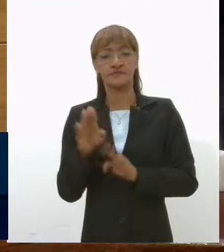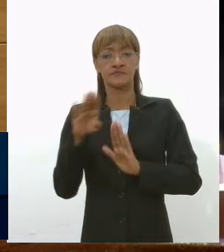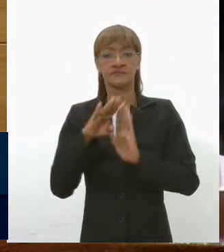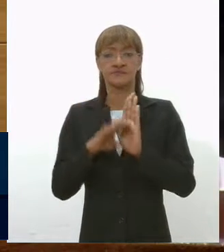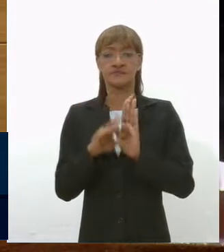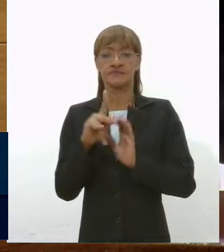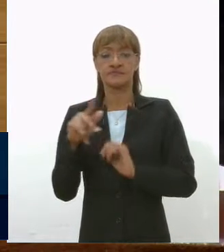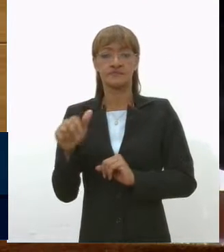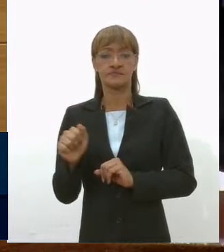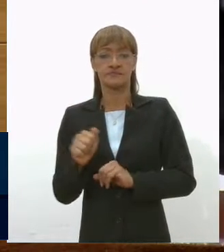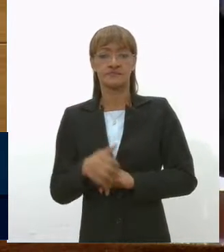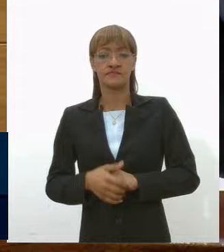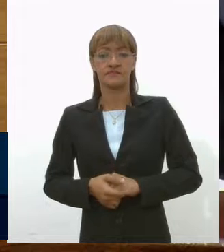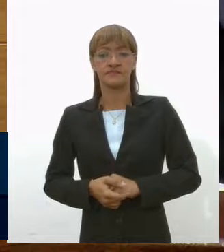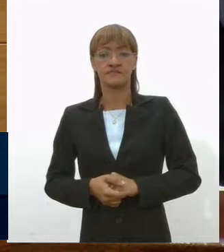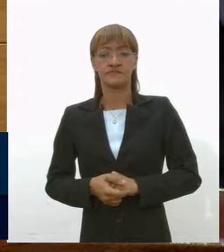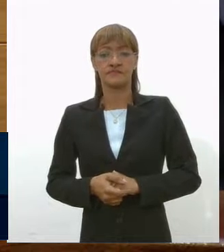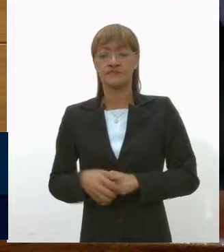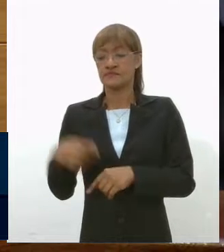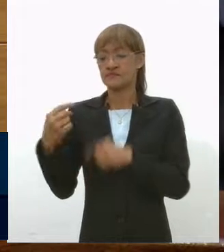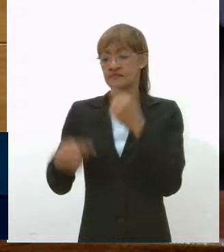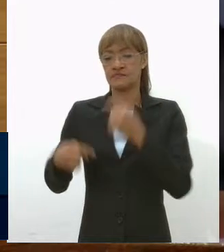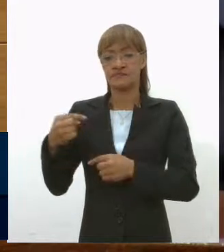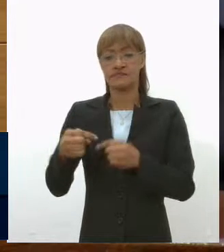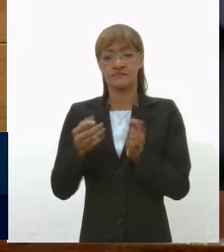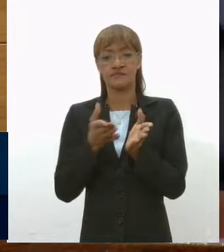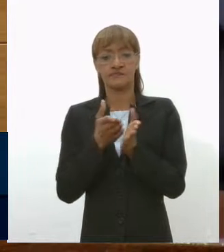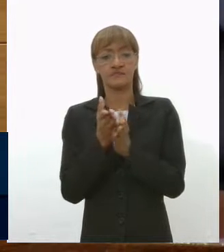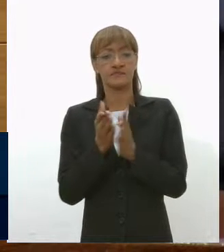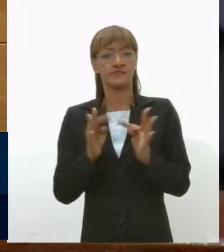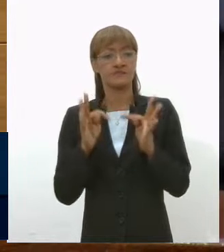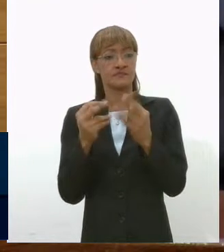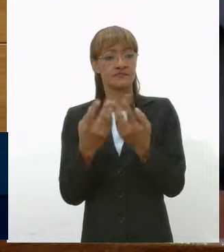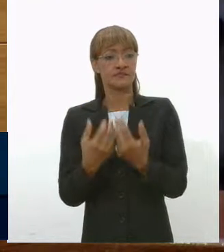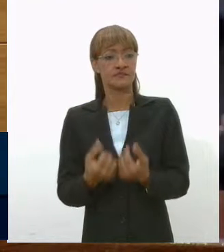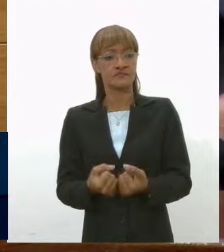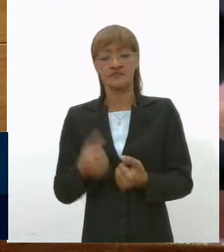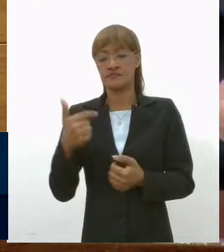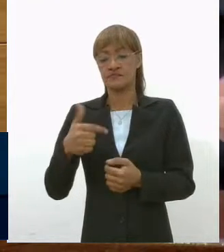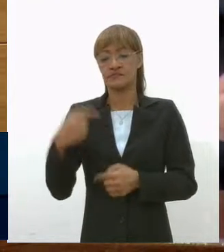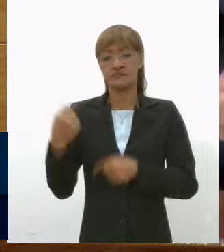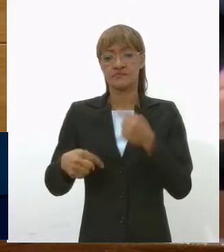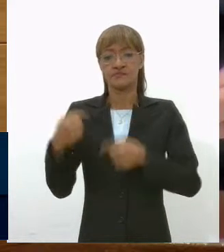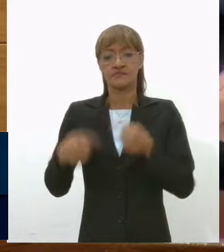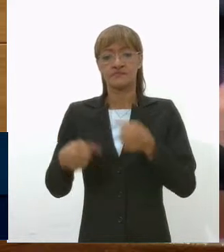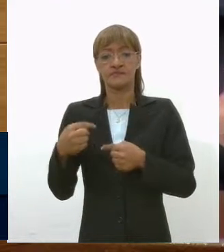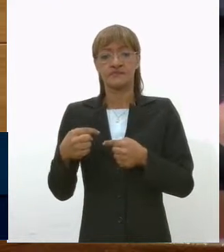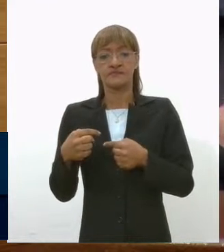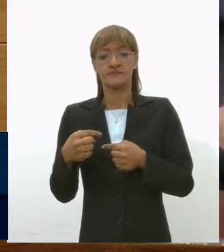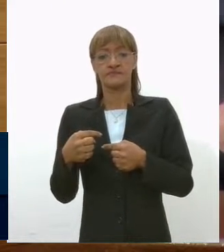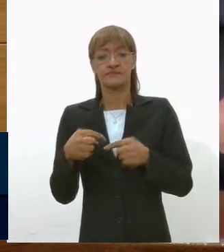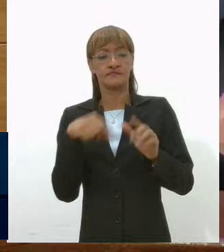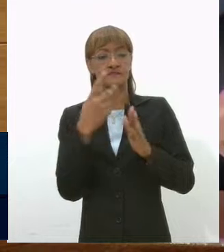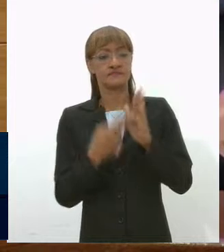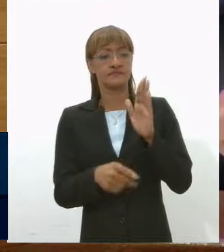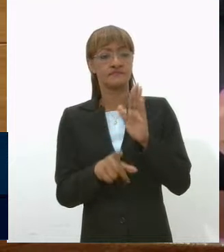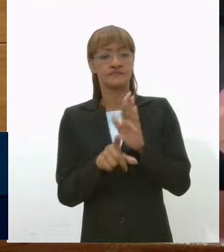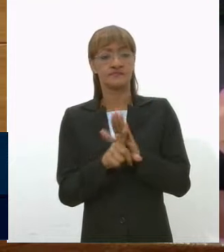dia, foram discutidos e aprovados por unanimidade em segunda discussão os projetos de lei número